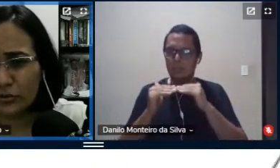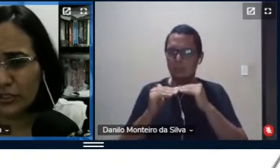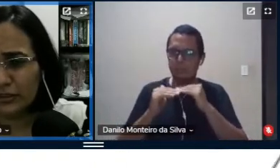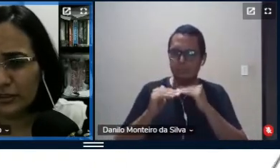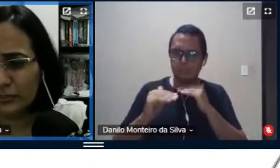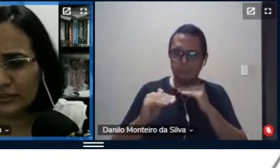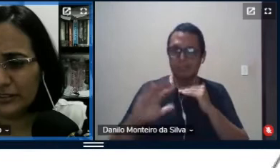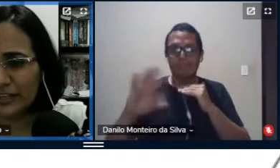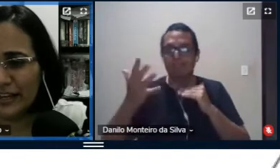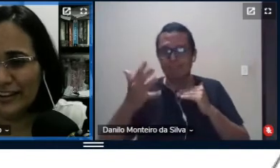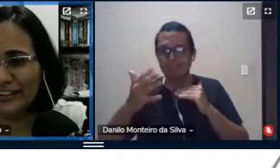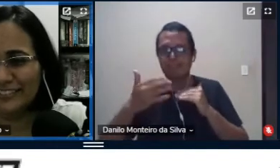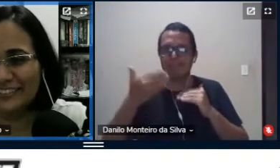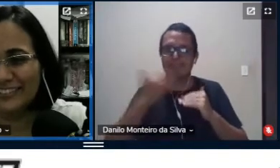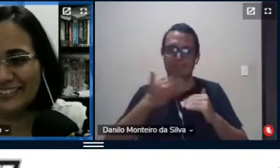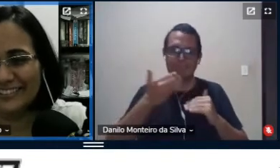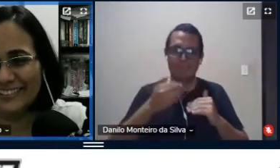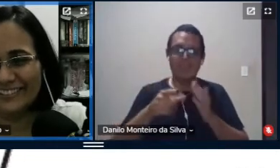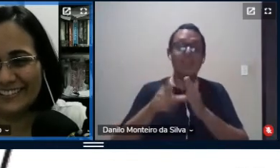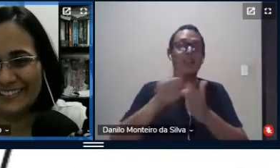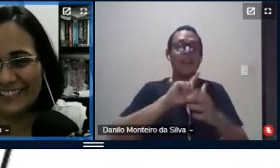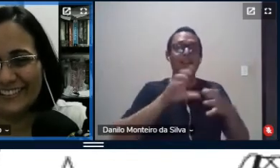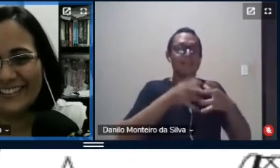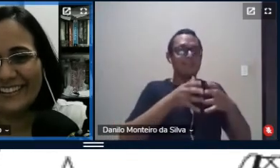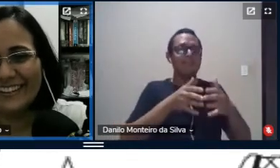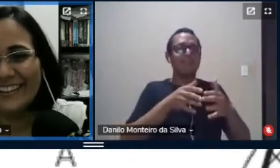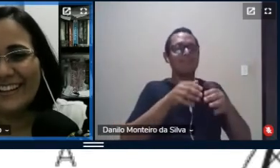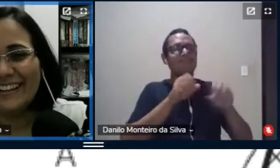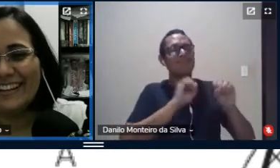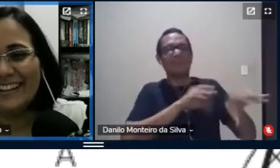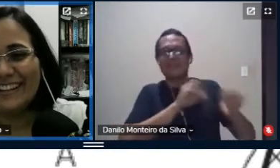que eles estavam agorando tanto para não ter aula